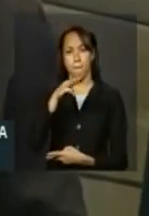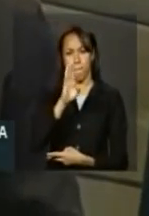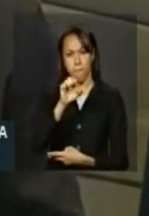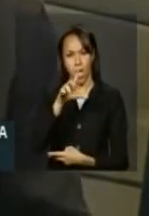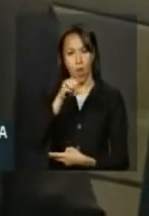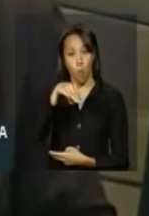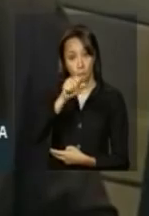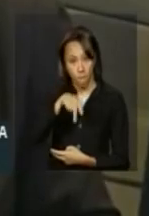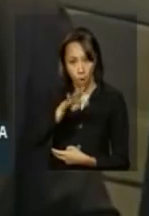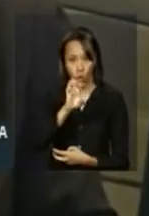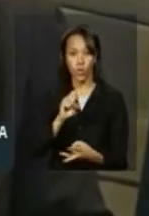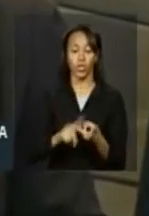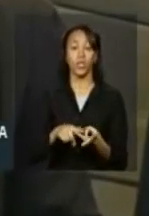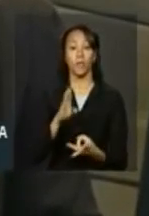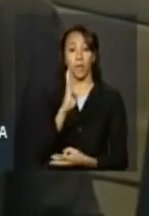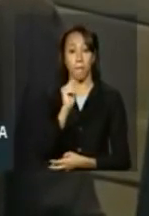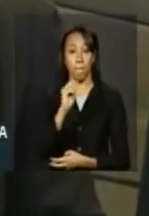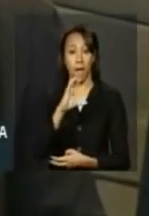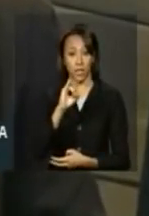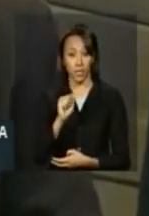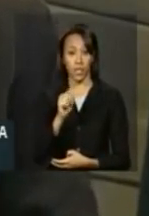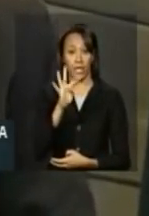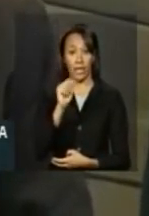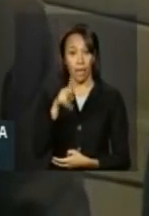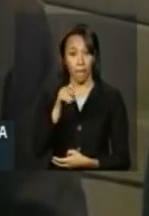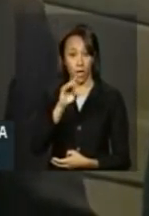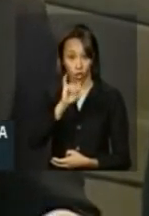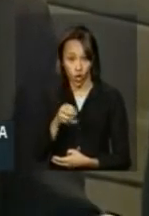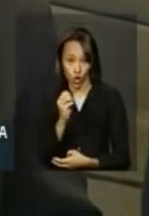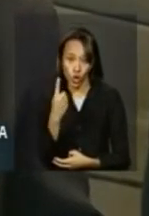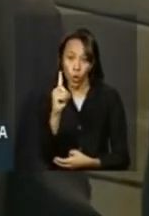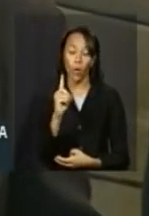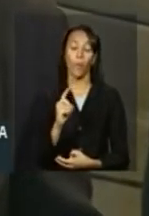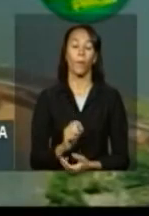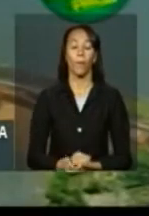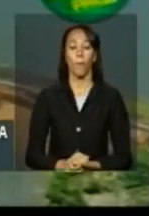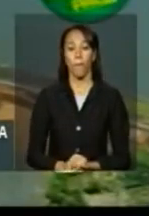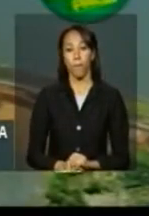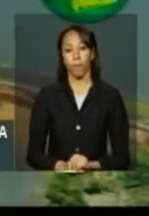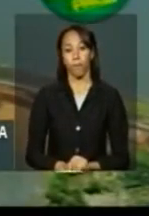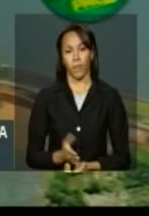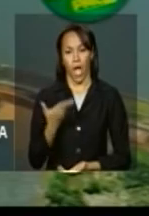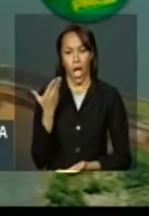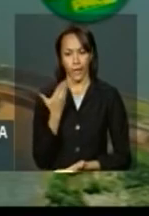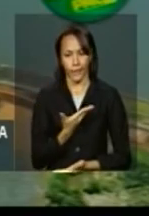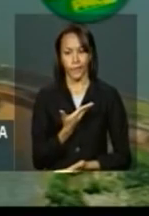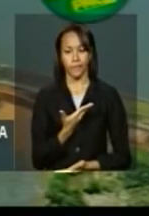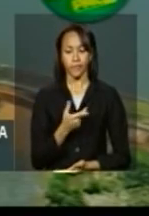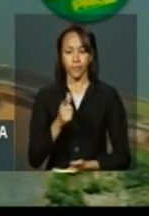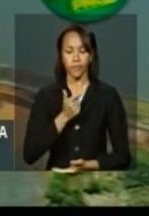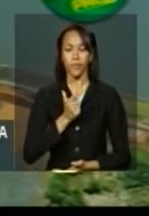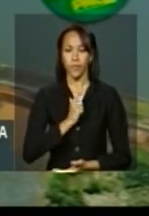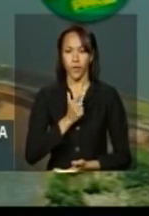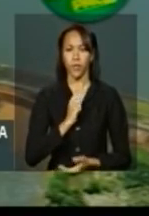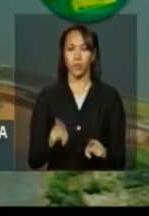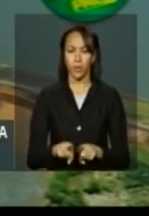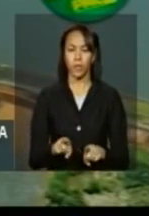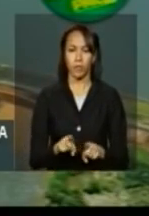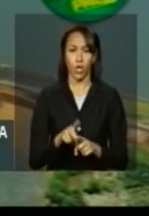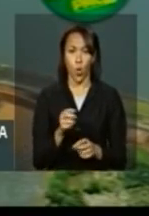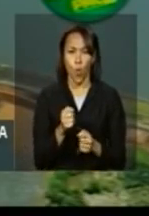certamente na bacia do Tapajós, na sequência. Aqui também entrou em operação, está